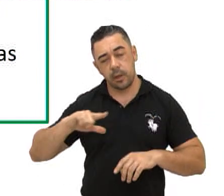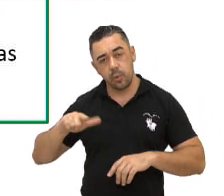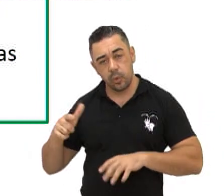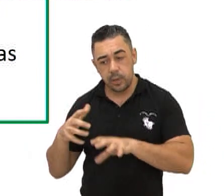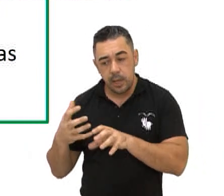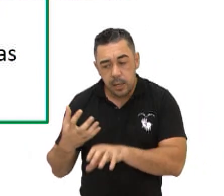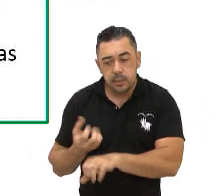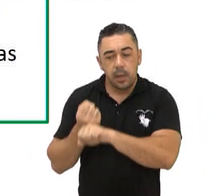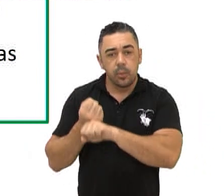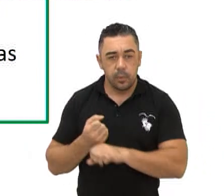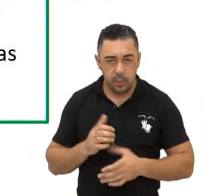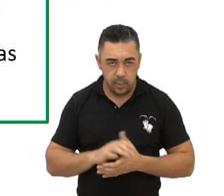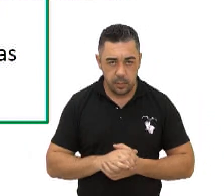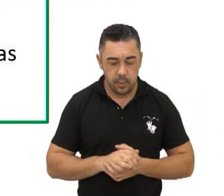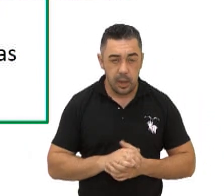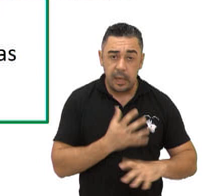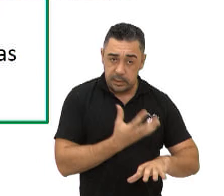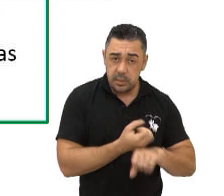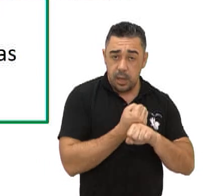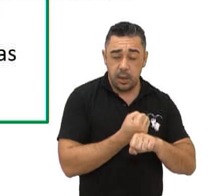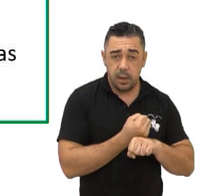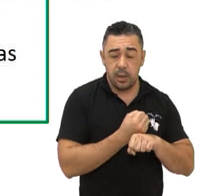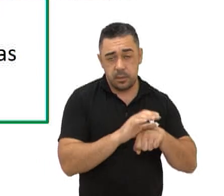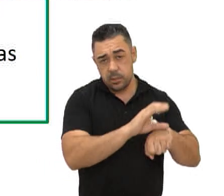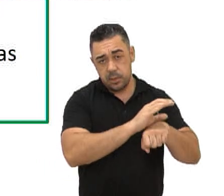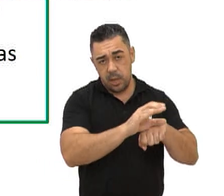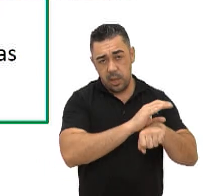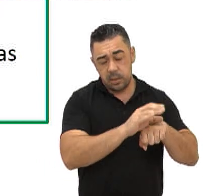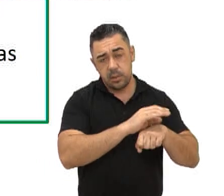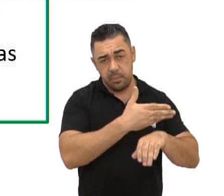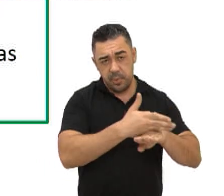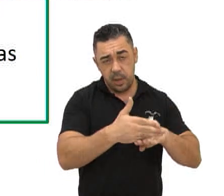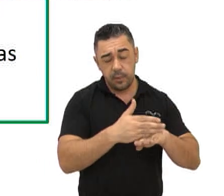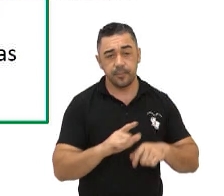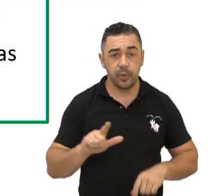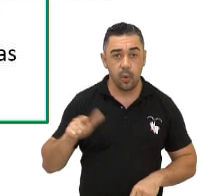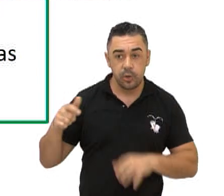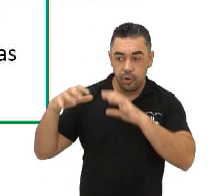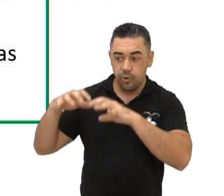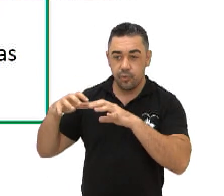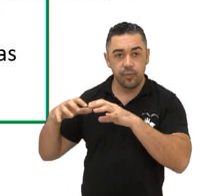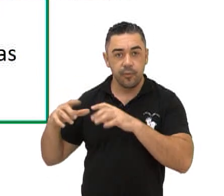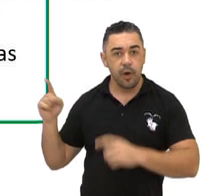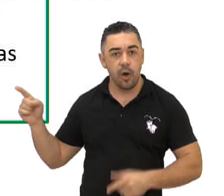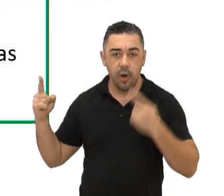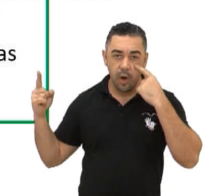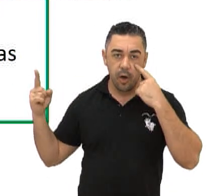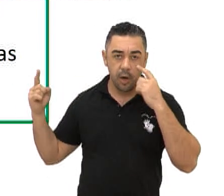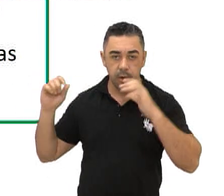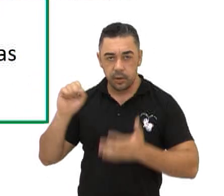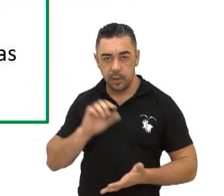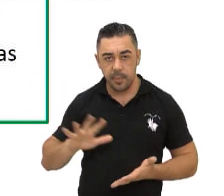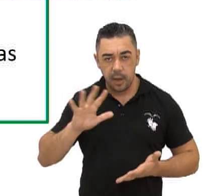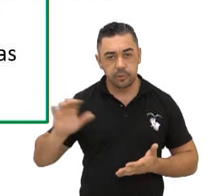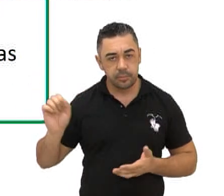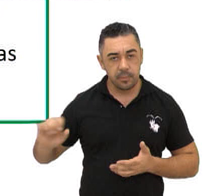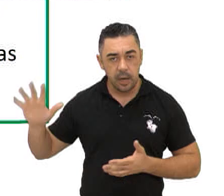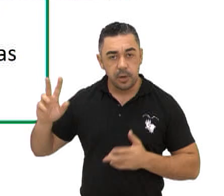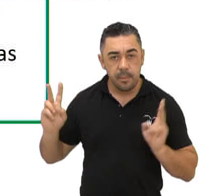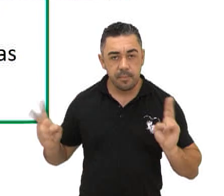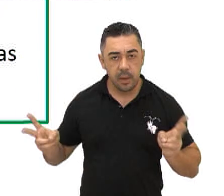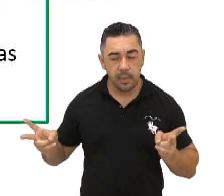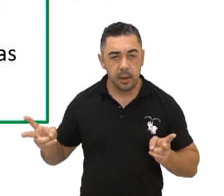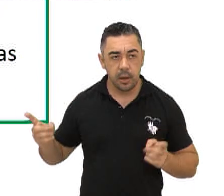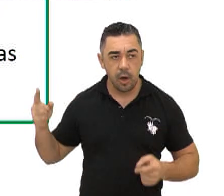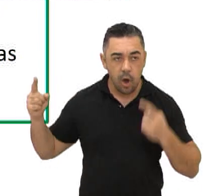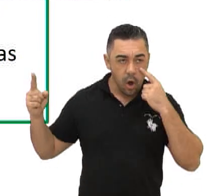verde, que óbvio, a seca na época de seca e a verde é a época chuvosa. Então também, ó, foto da mesma região, a diferença, né? Essa aqui a gente vê tudo